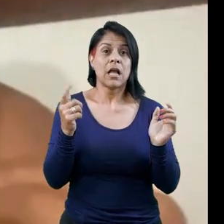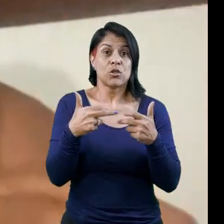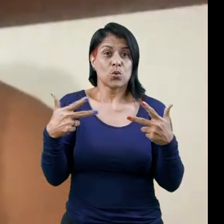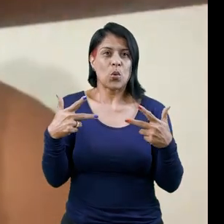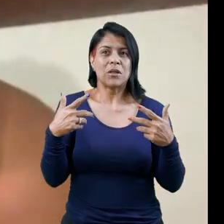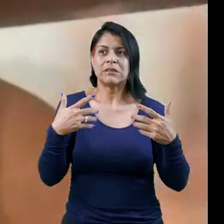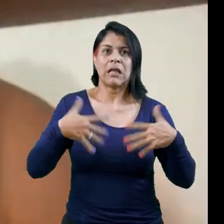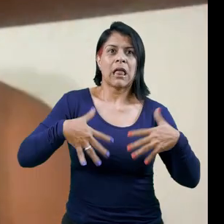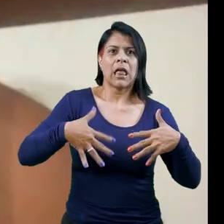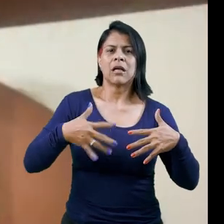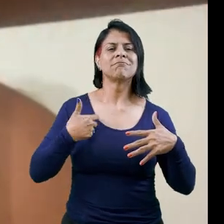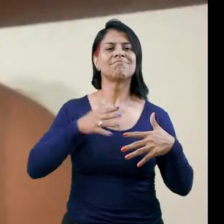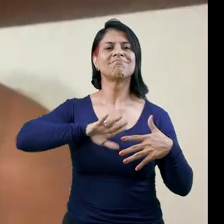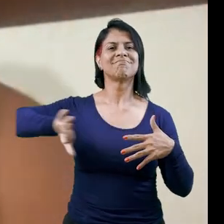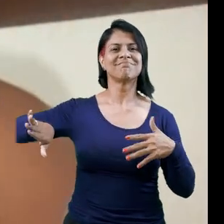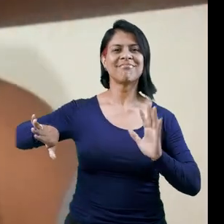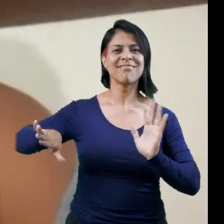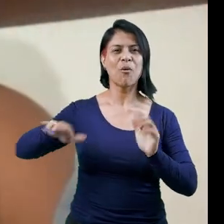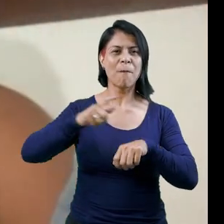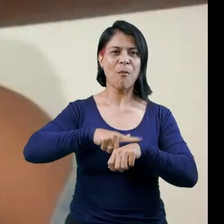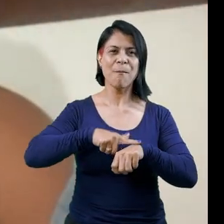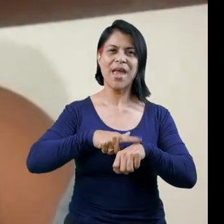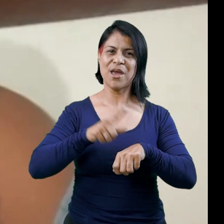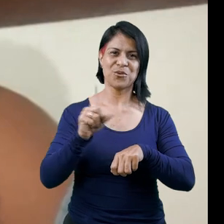essas inseguranças, esse não é um espaço